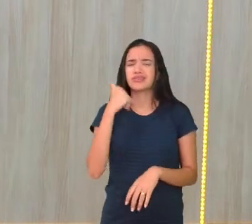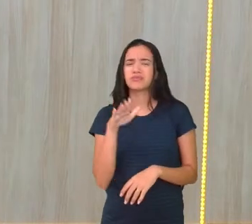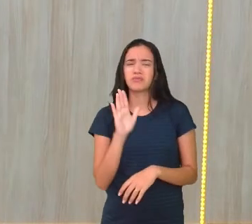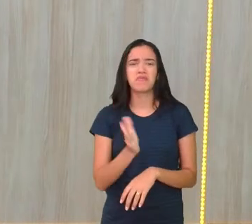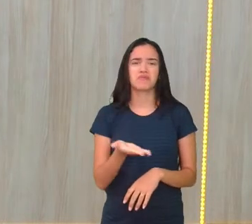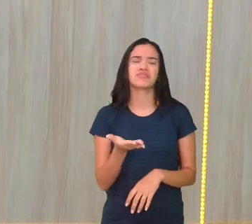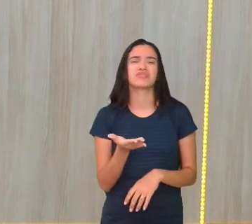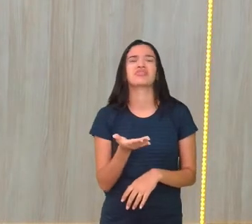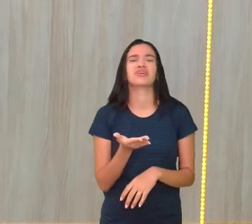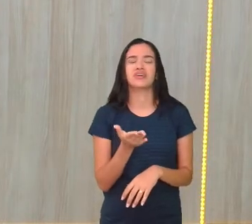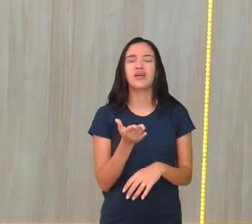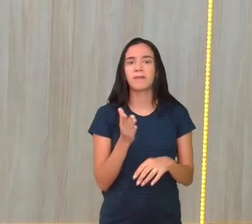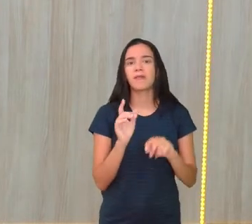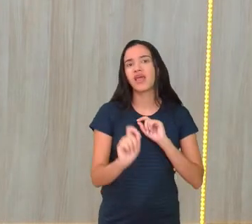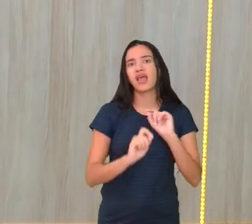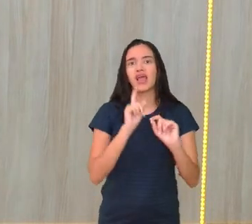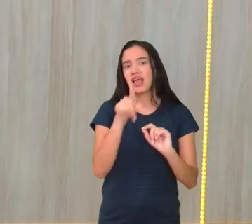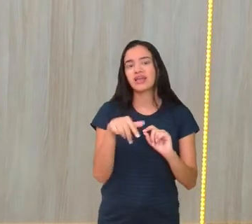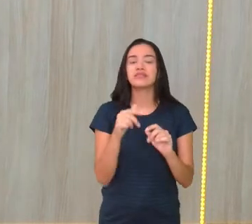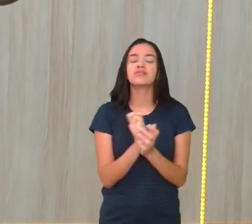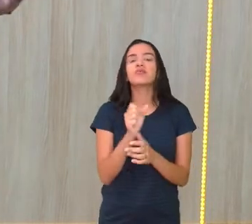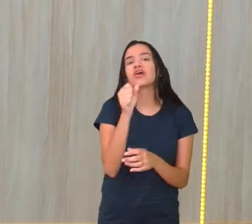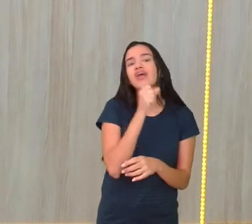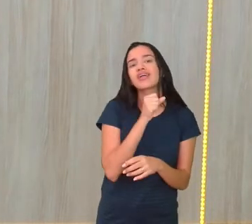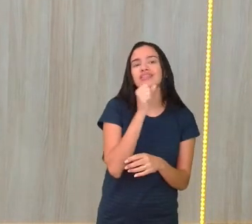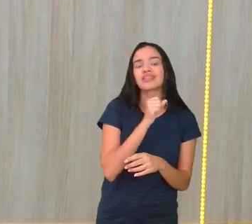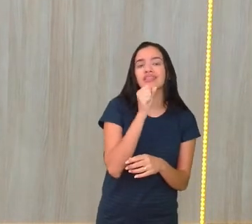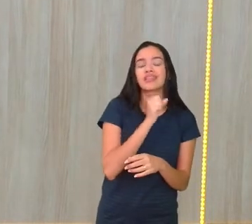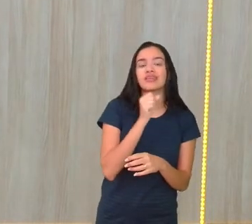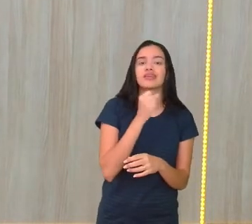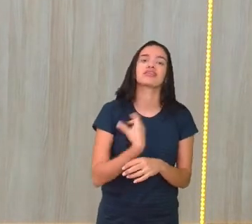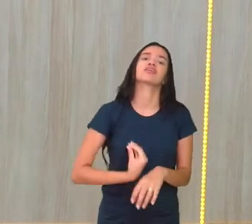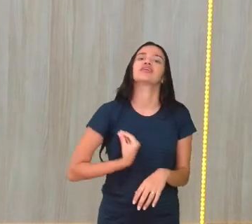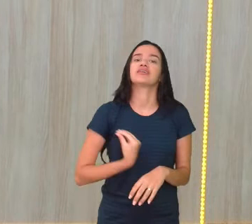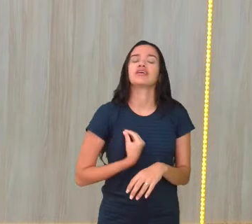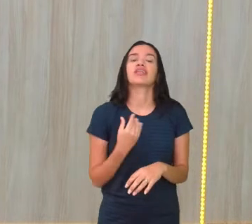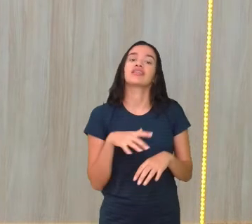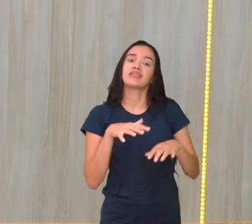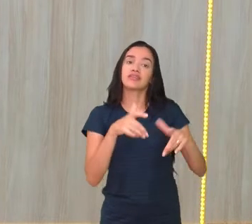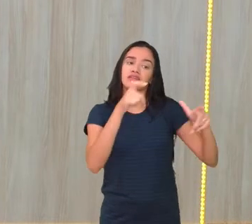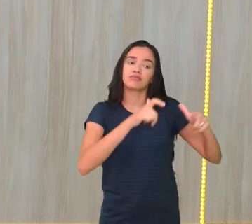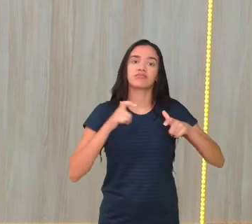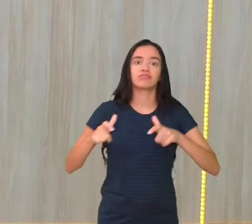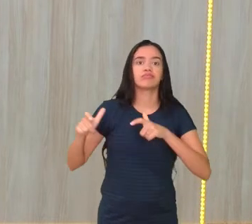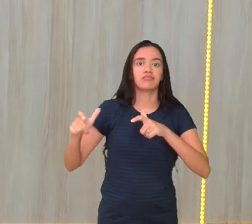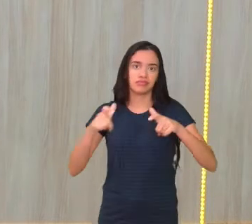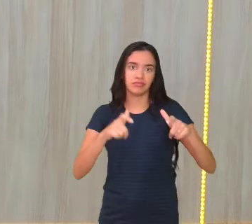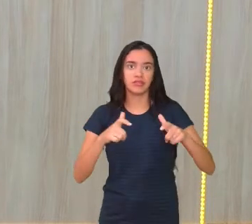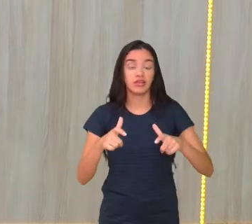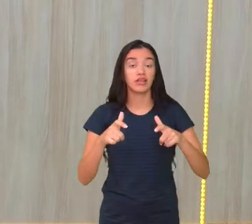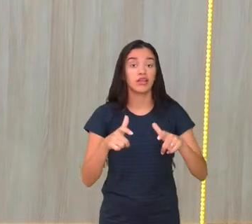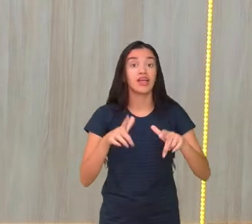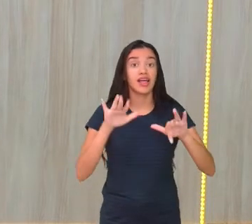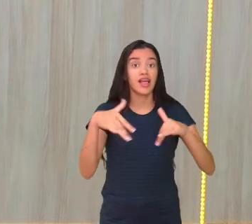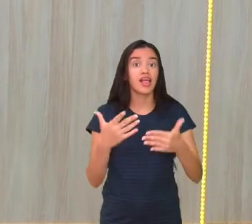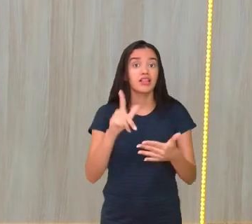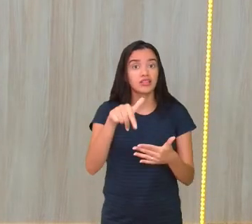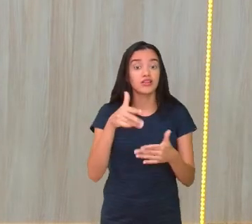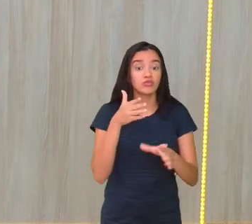por contos, né, antigos ali da existência de terras para o lado de cá. Então essa tese